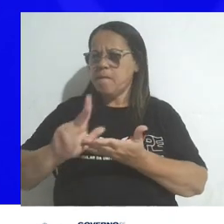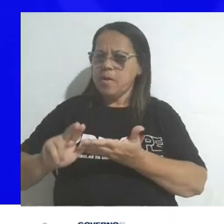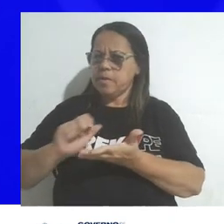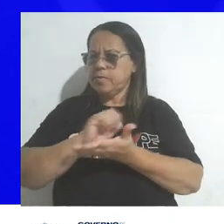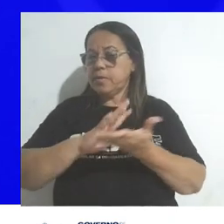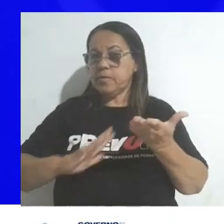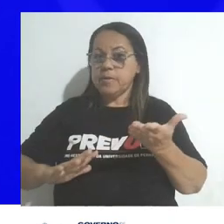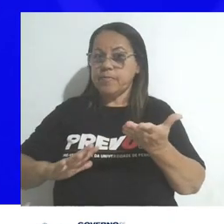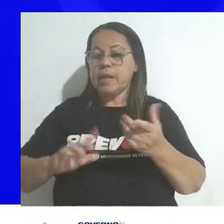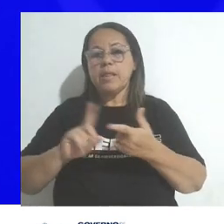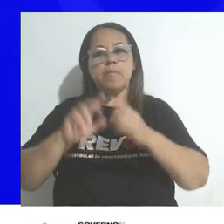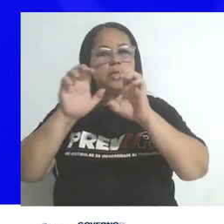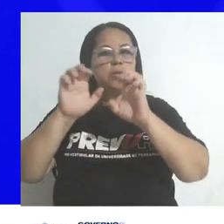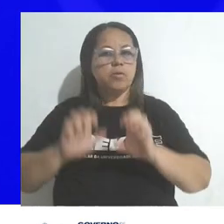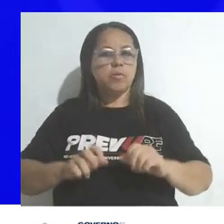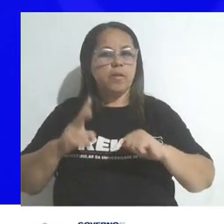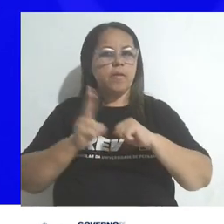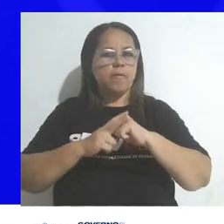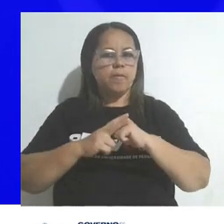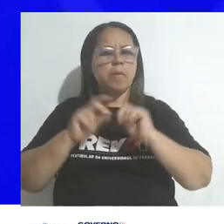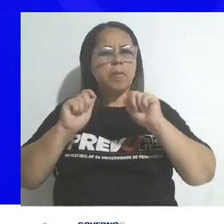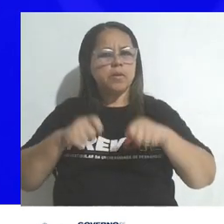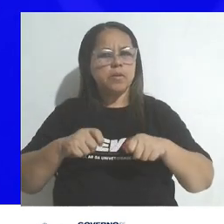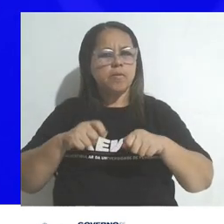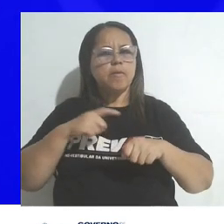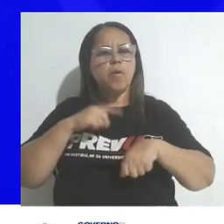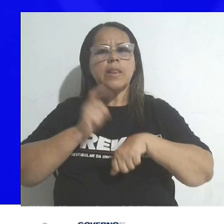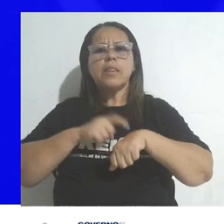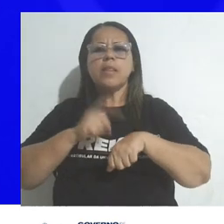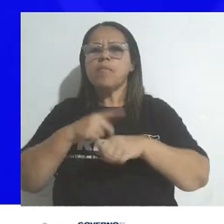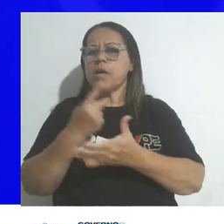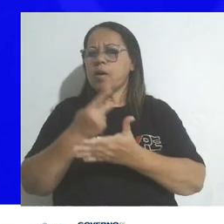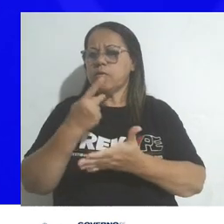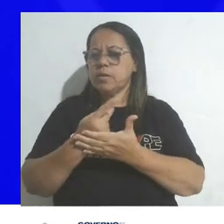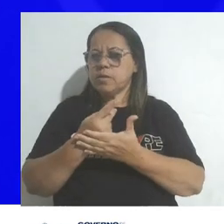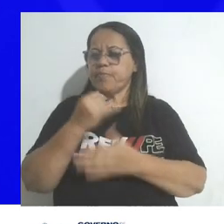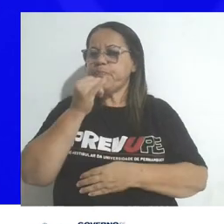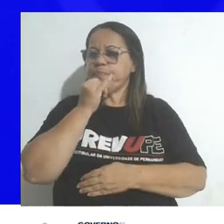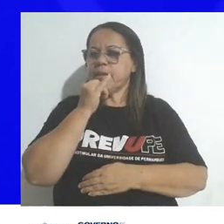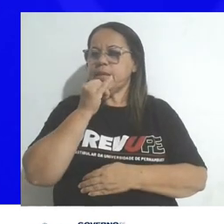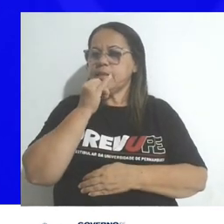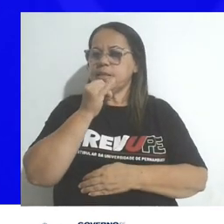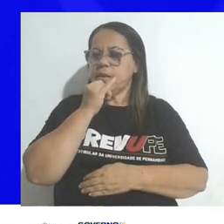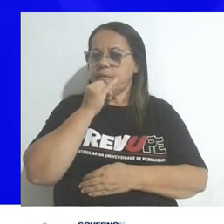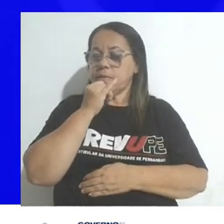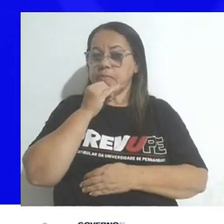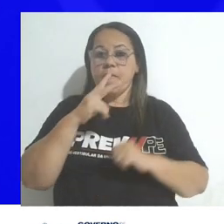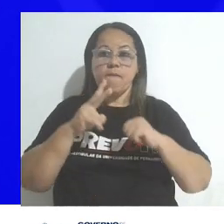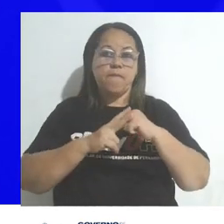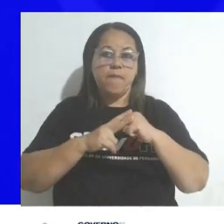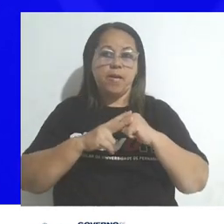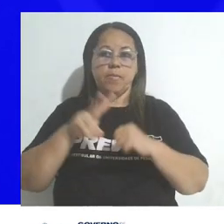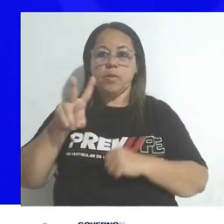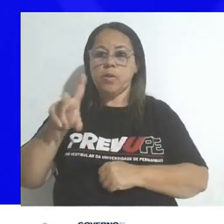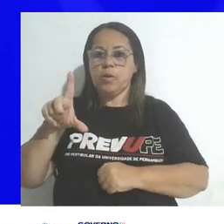na própria estrutura do verbo também é possível indicar o tempo em que essa atividade é feita. Então, um exemplo pode ser o verbo love, tá